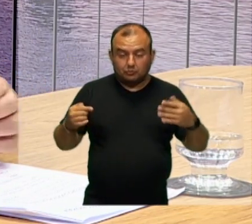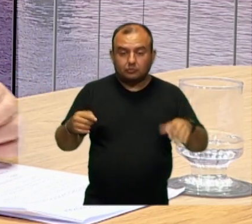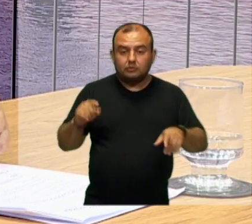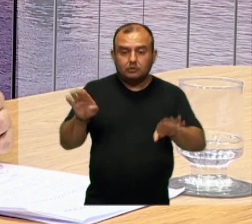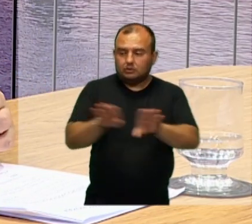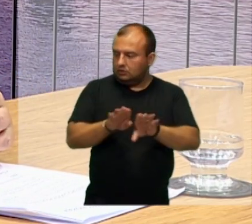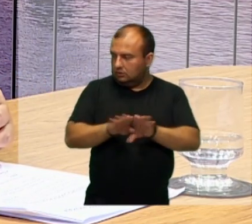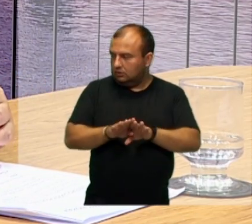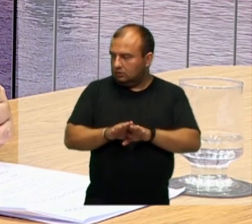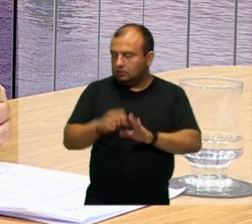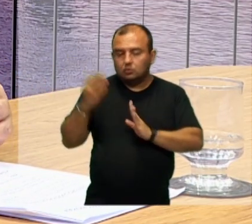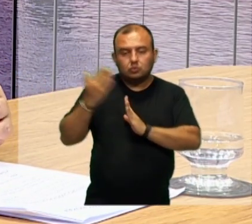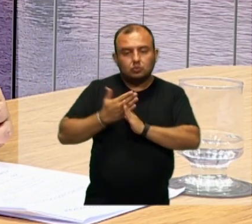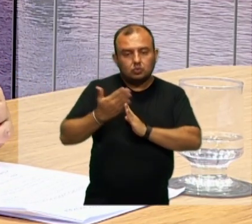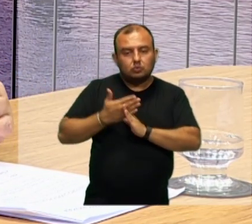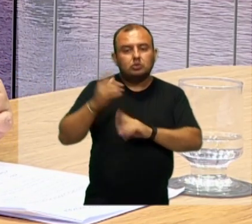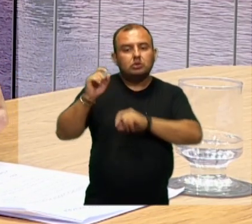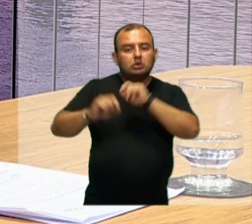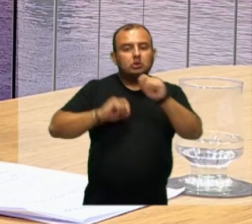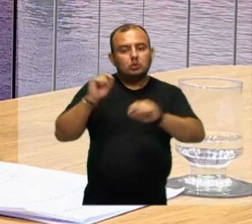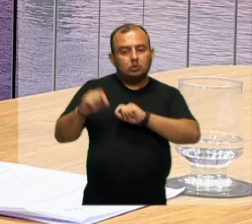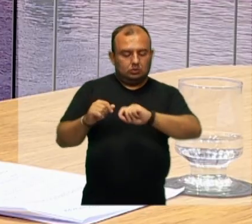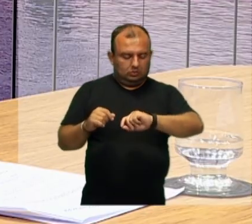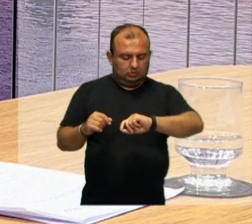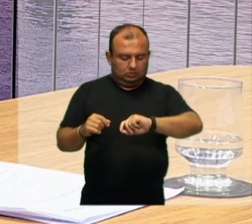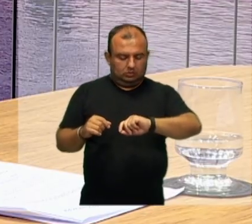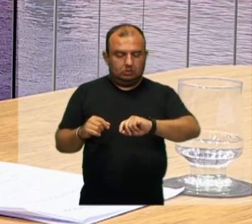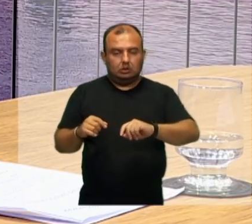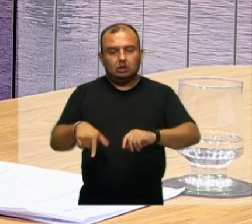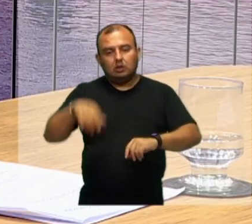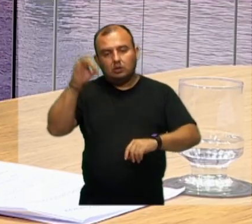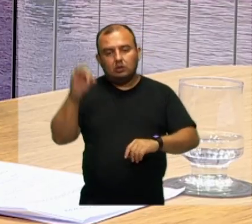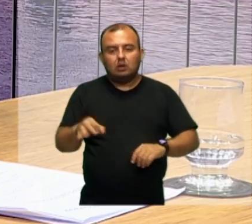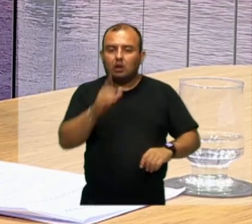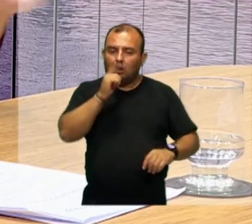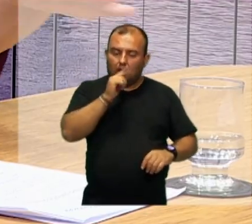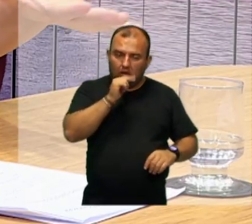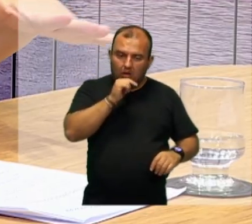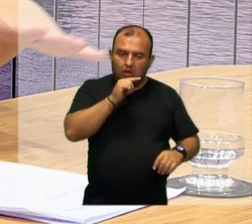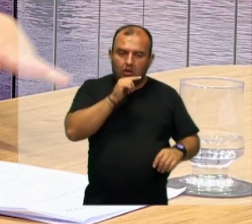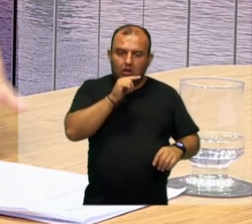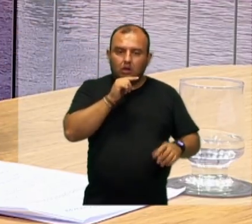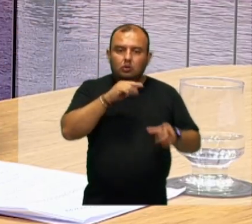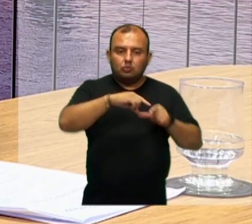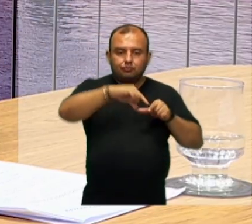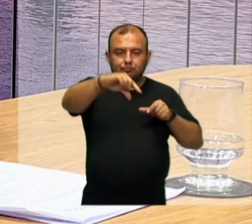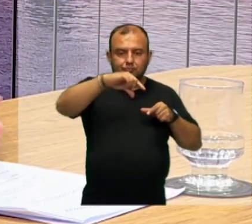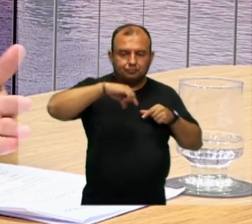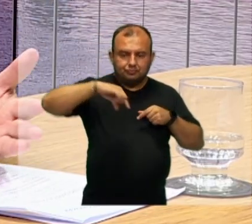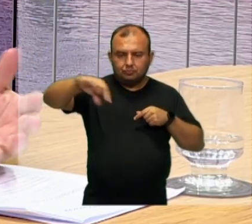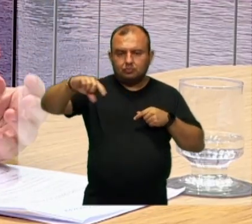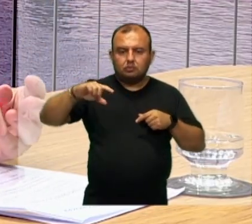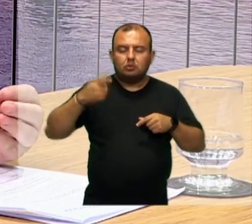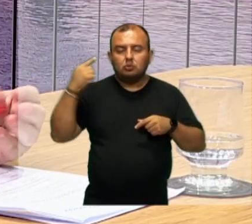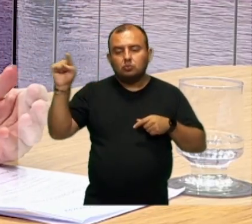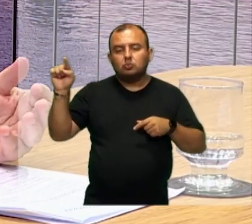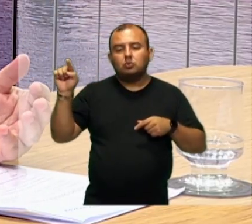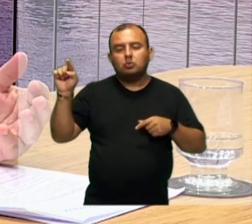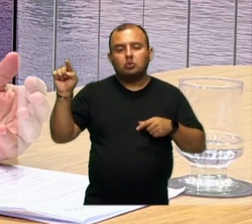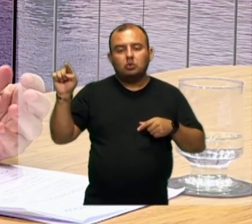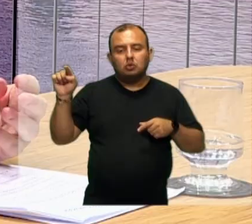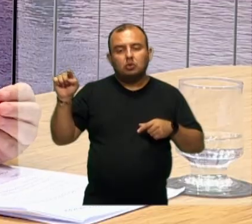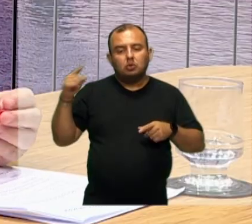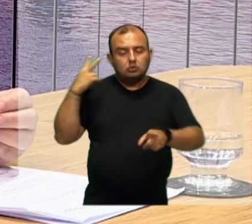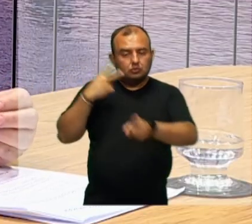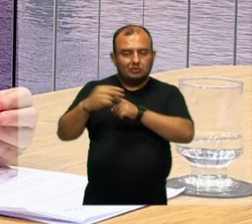pouco, no intervalo, da questão da qualidade da água e das pistas, né? Sim. Essa última pista na qual